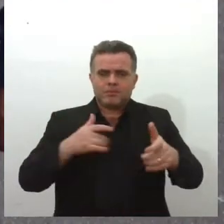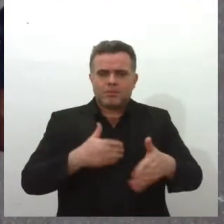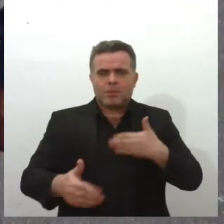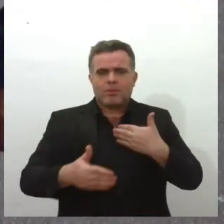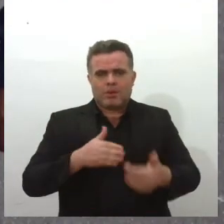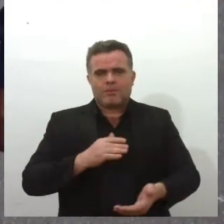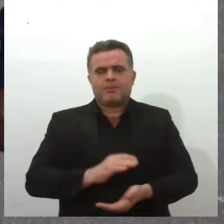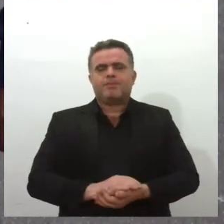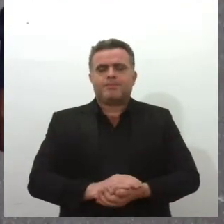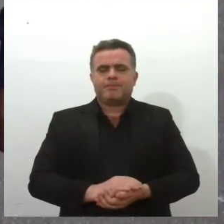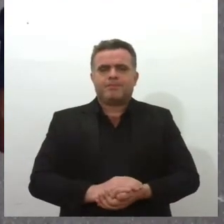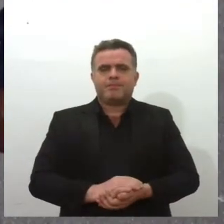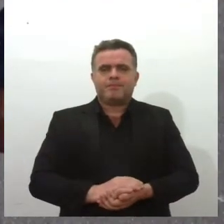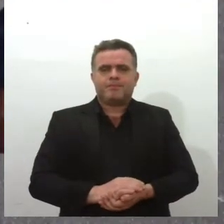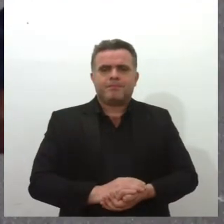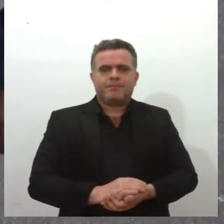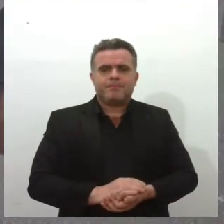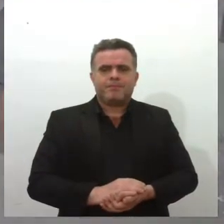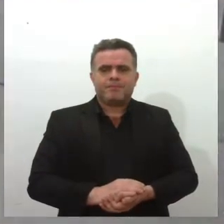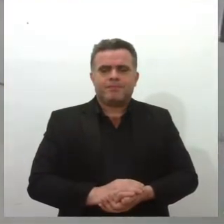aos estúdios.